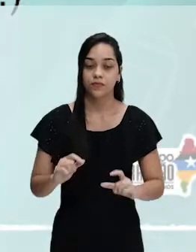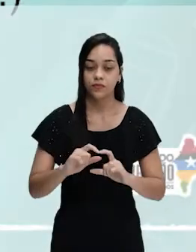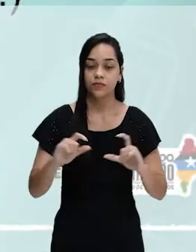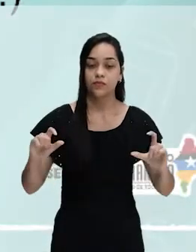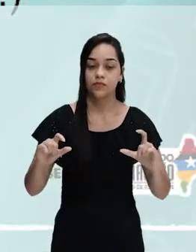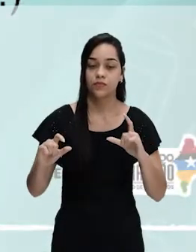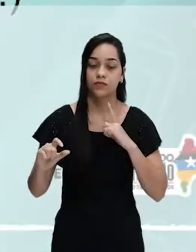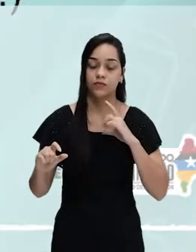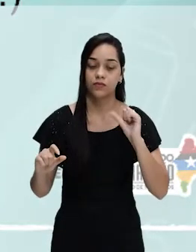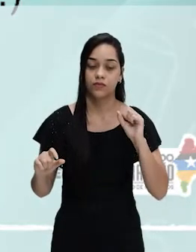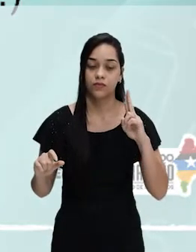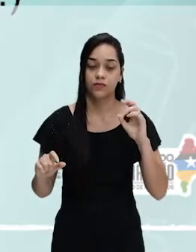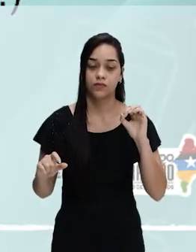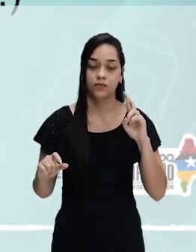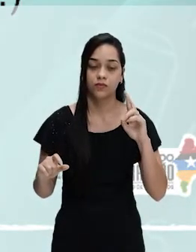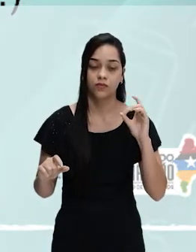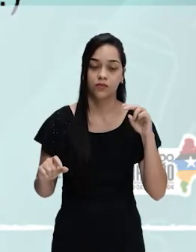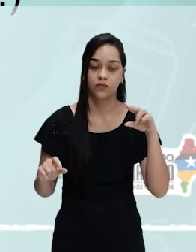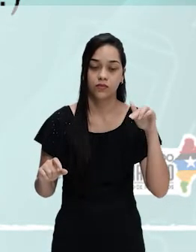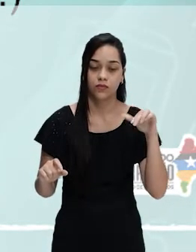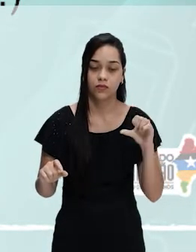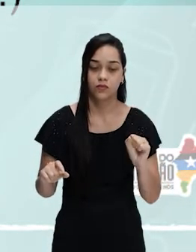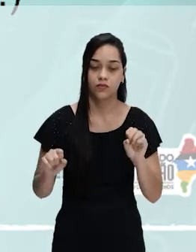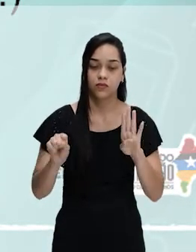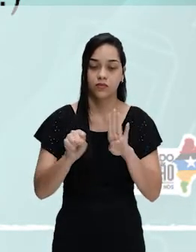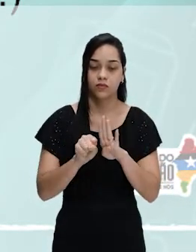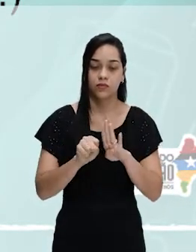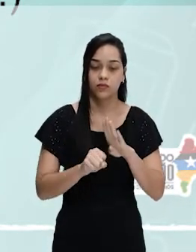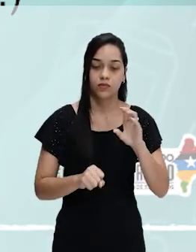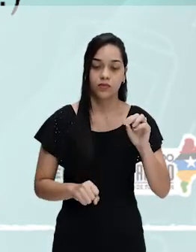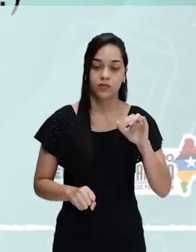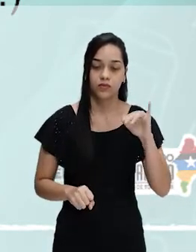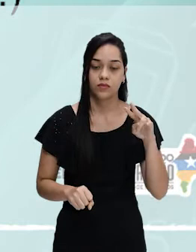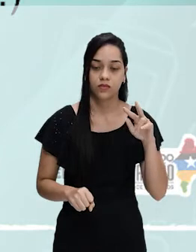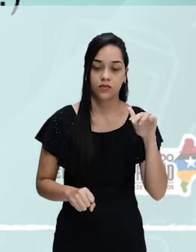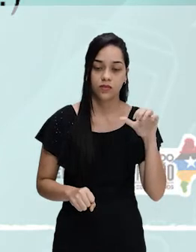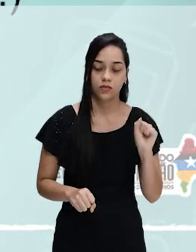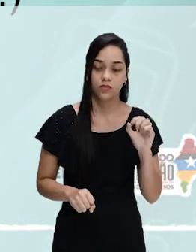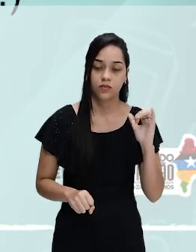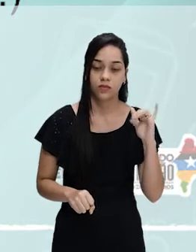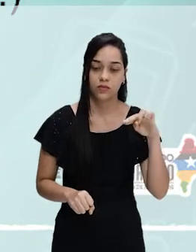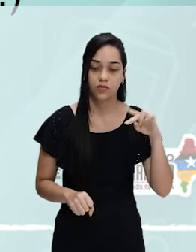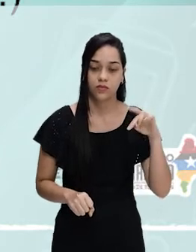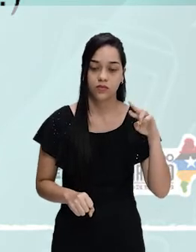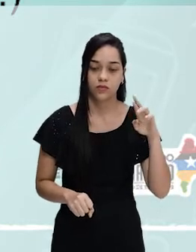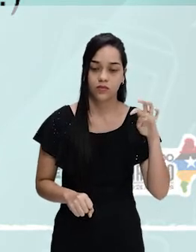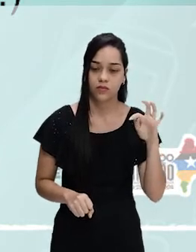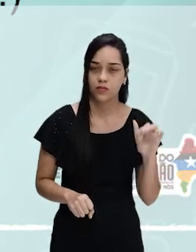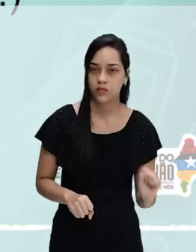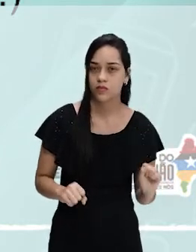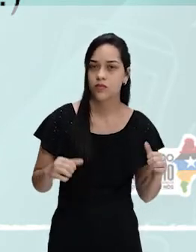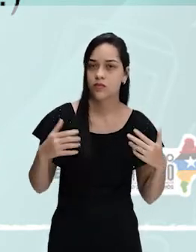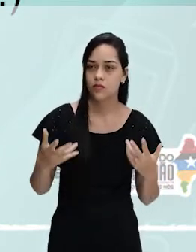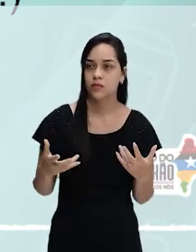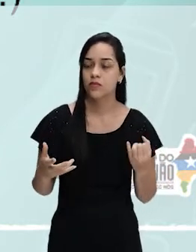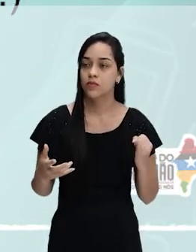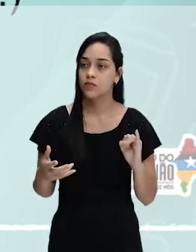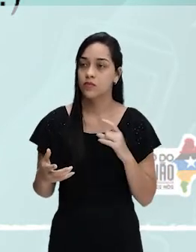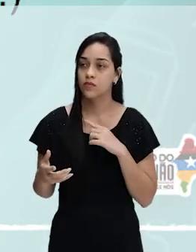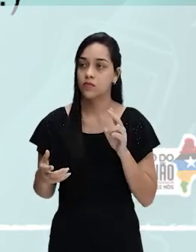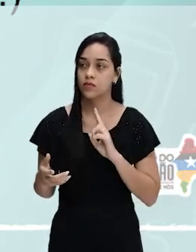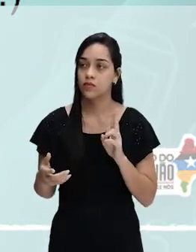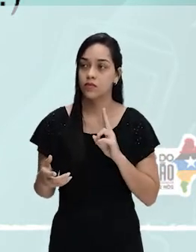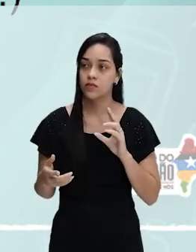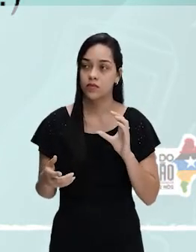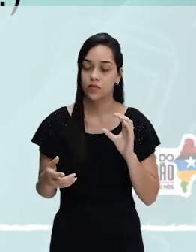Orações subordinadas substantivas, objetivas e indiretas. Eu preciso explicar mais alguma coisa? Se ela tem o nome